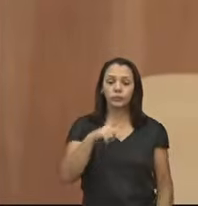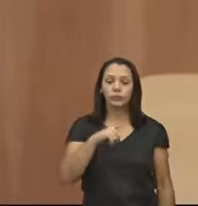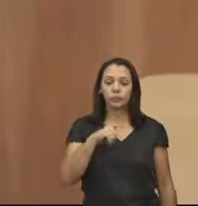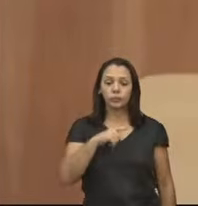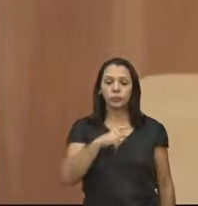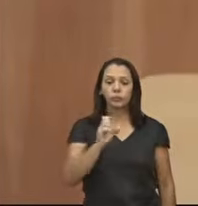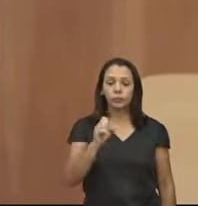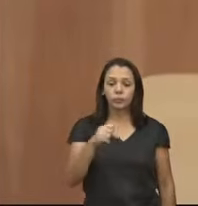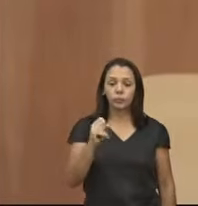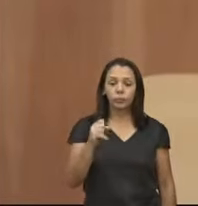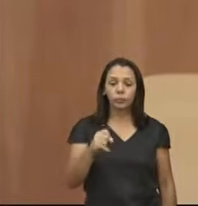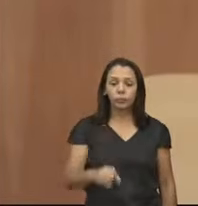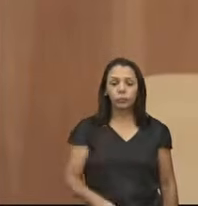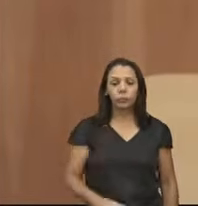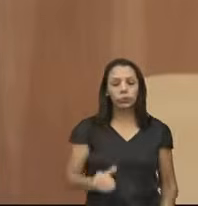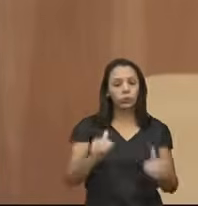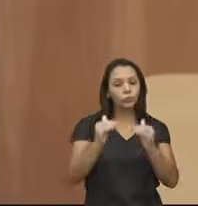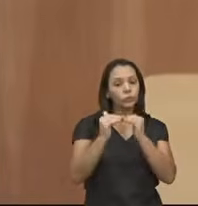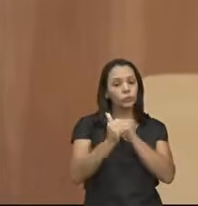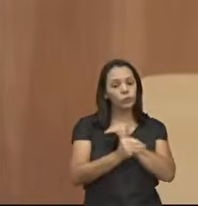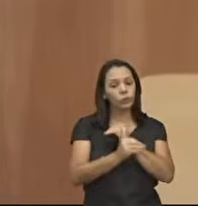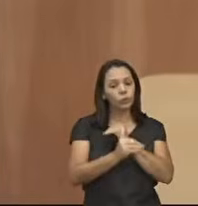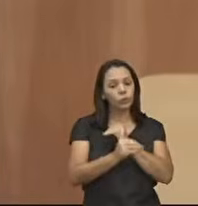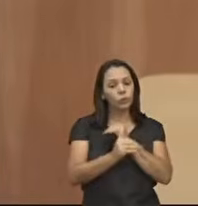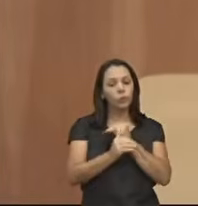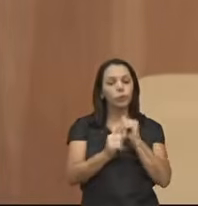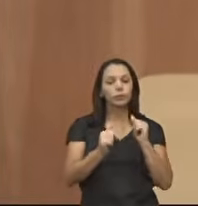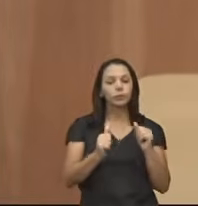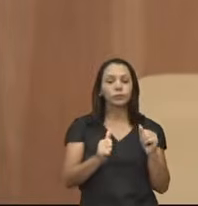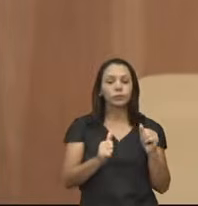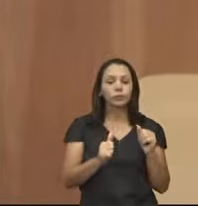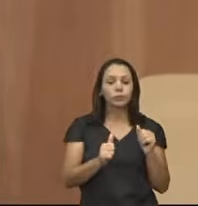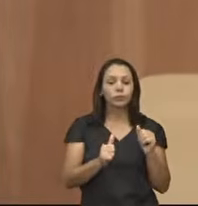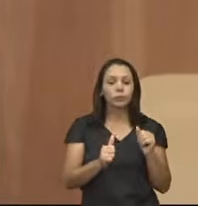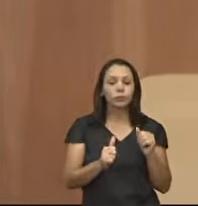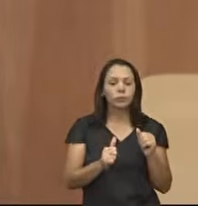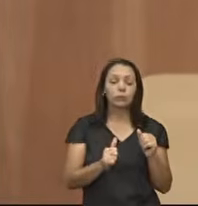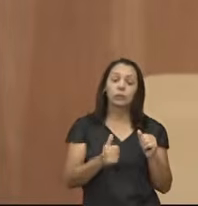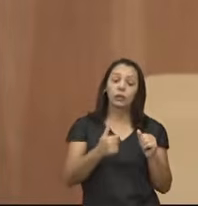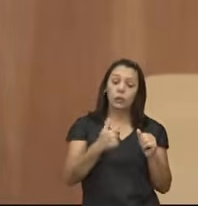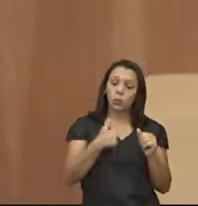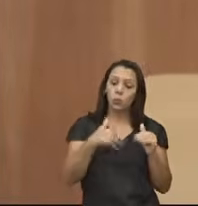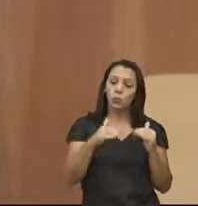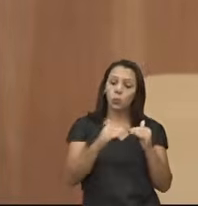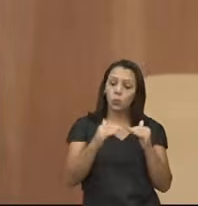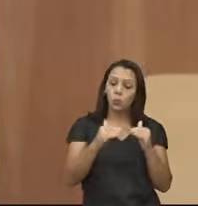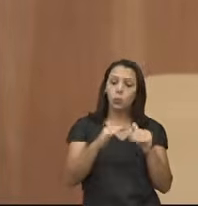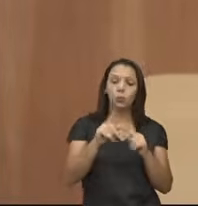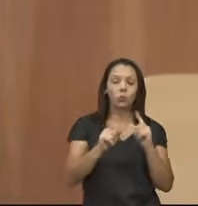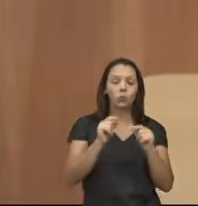Então, eu discordo em partes. Eu acho também muitas homenagens, às vezes,